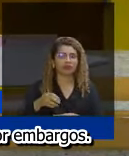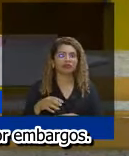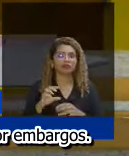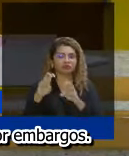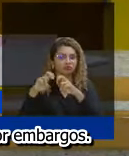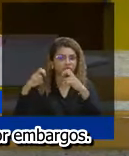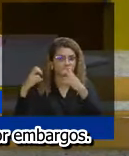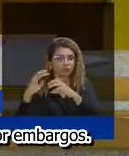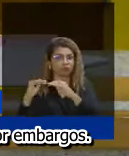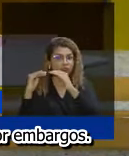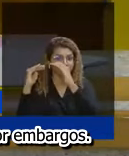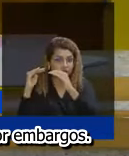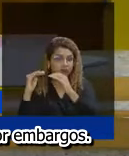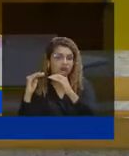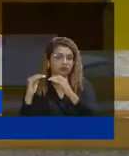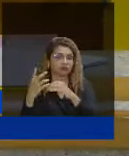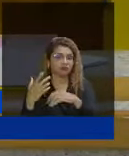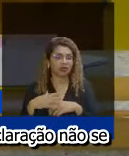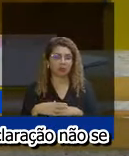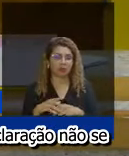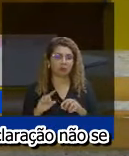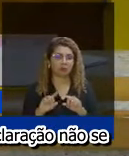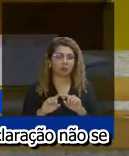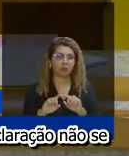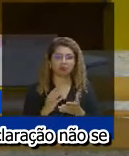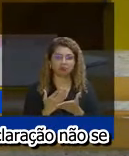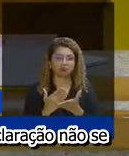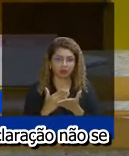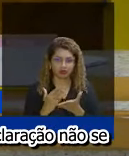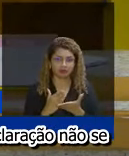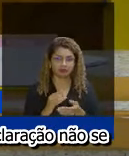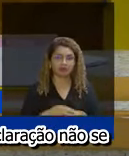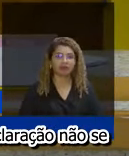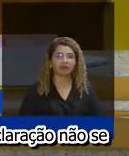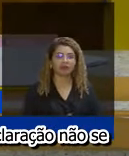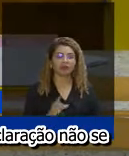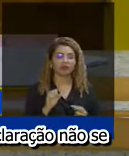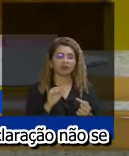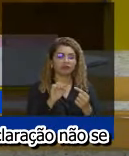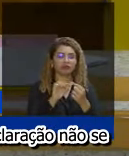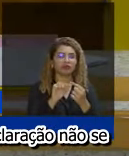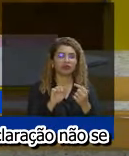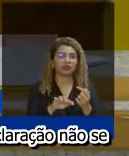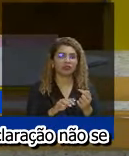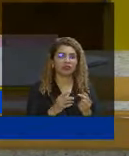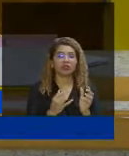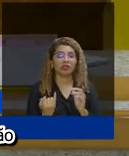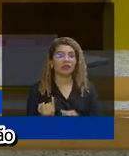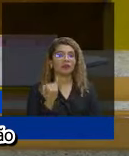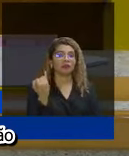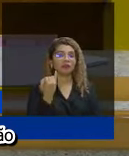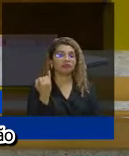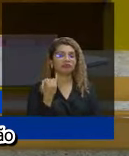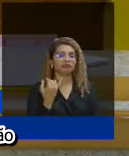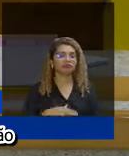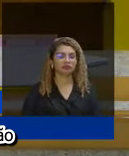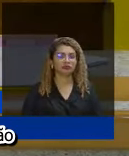meio de recurso próprio, e não por embargos. Nesse ponto, é importante destacar que os embargos de declaração não se prestam